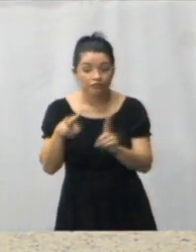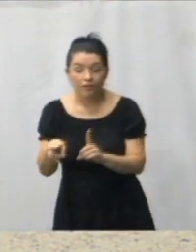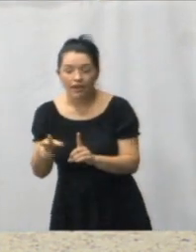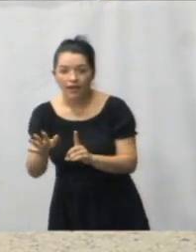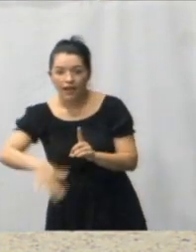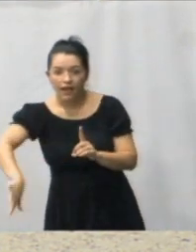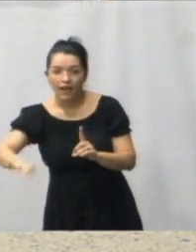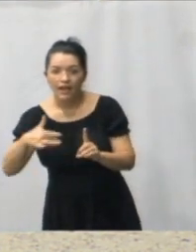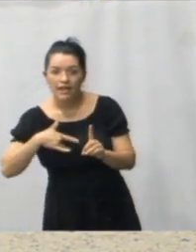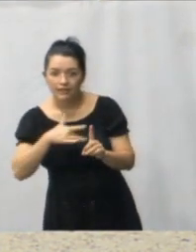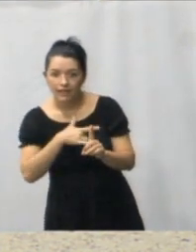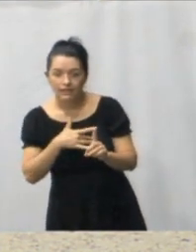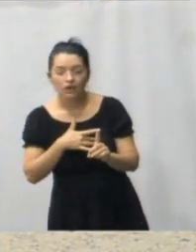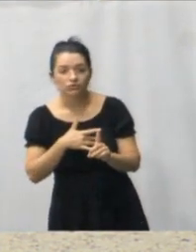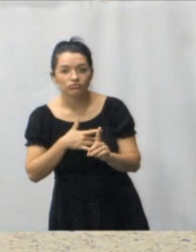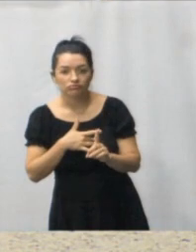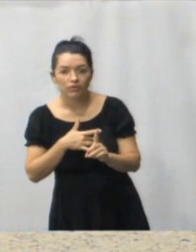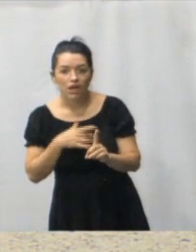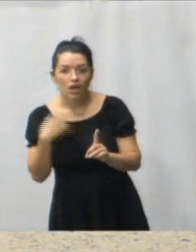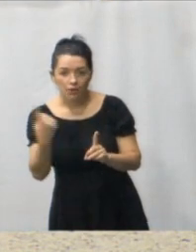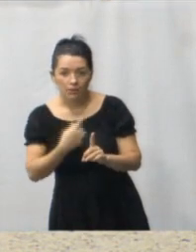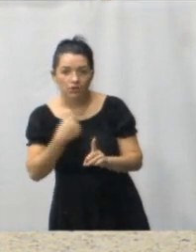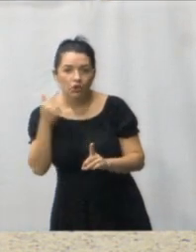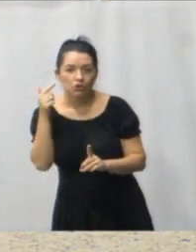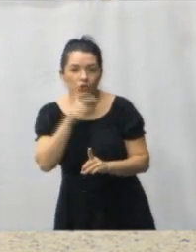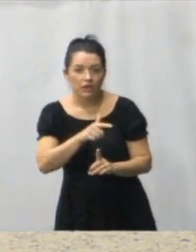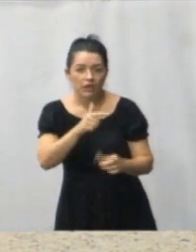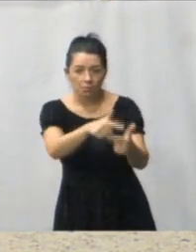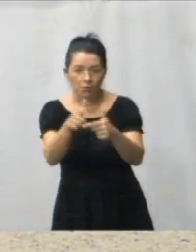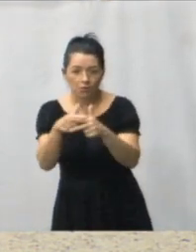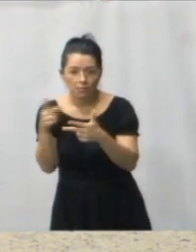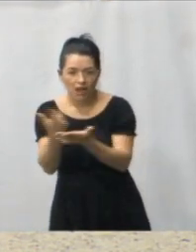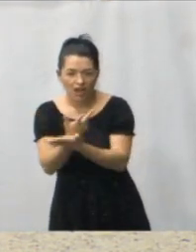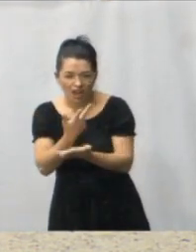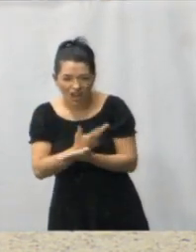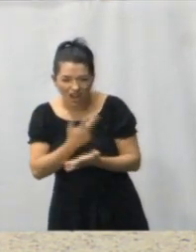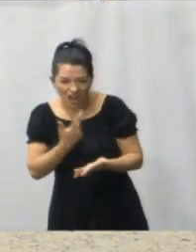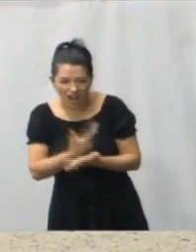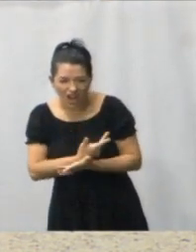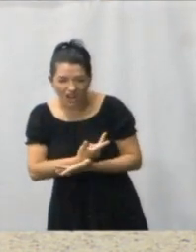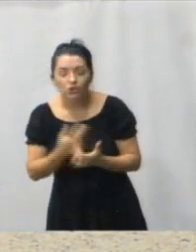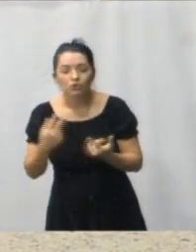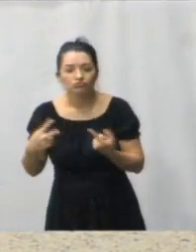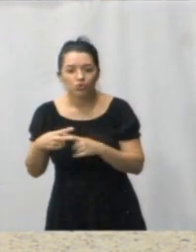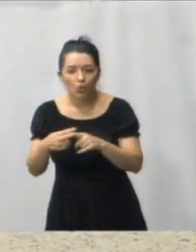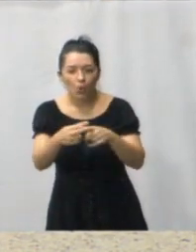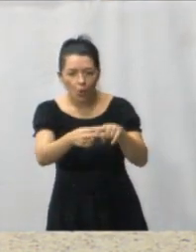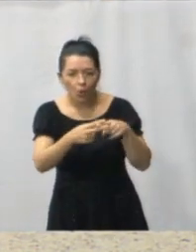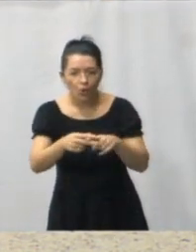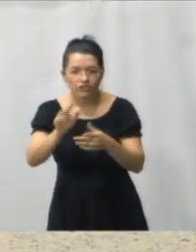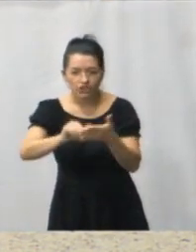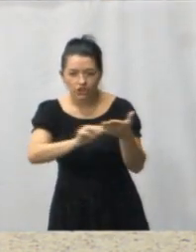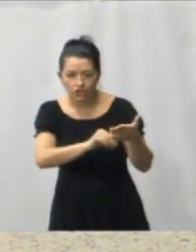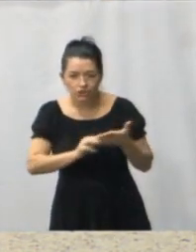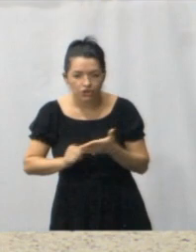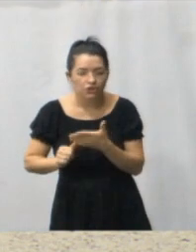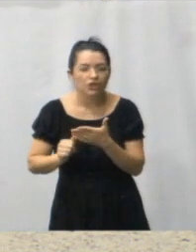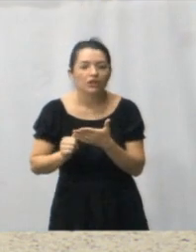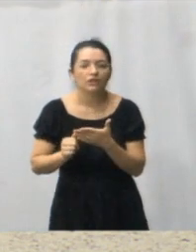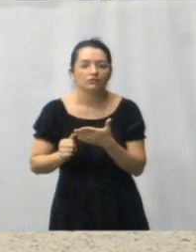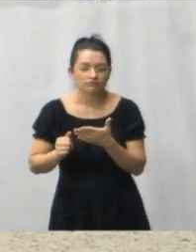gente elimine as irregularidades por N situações encontradas, tudo relatado direitinho nessa carta.